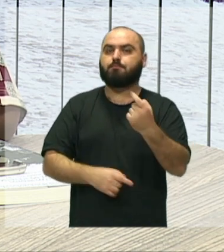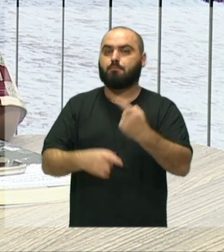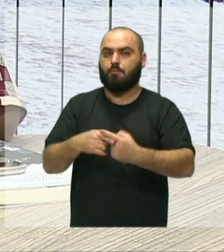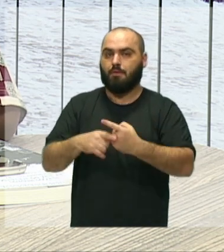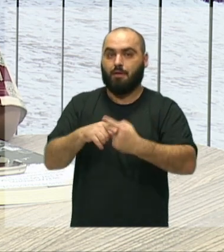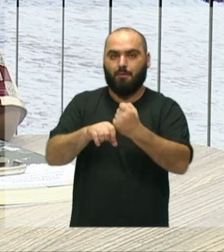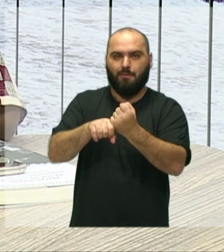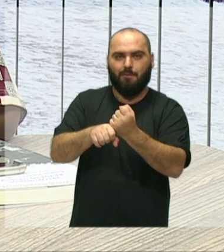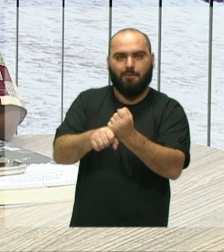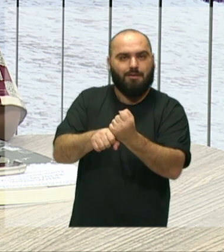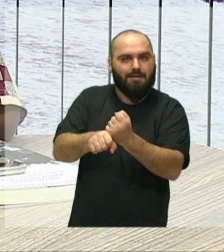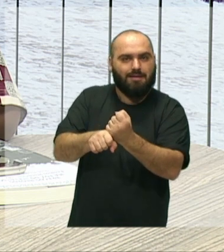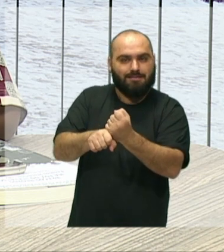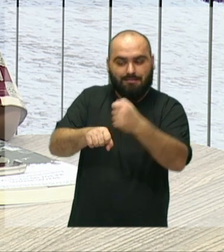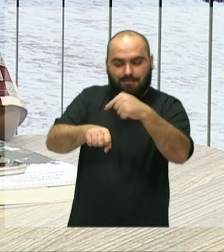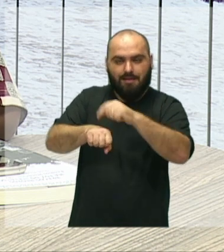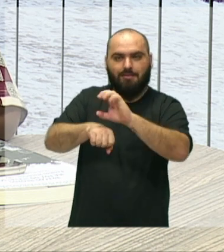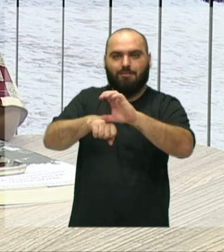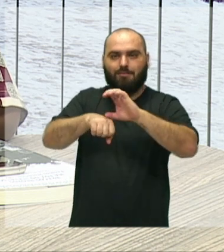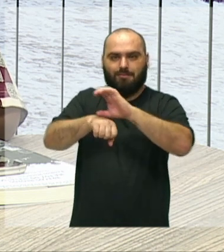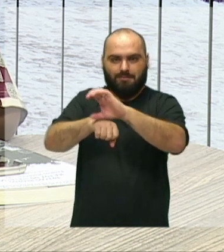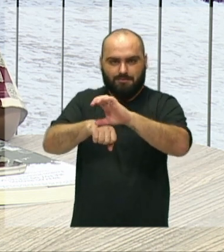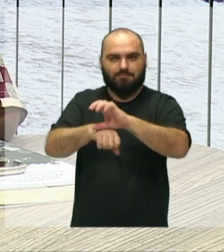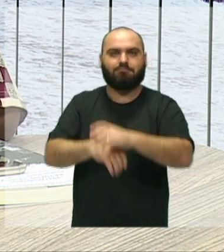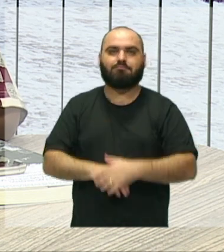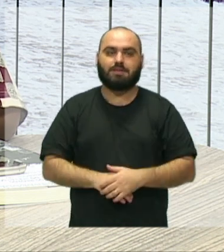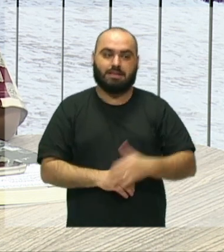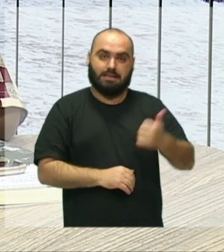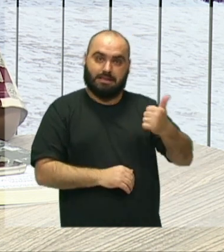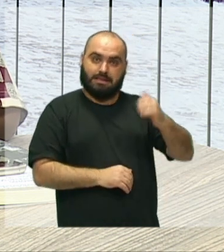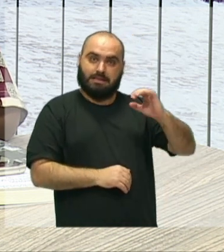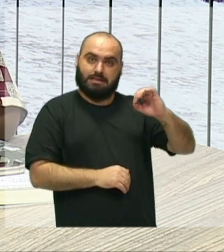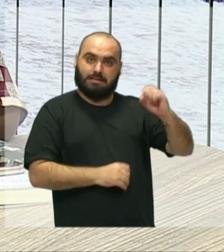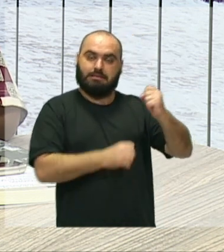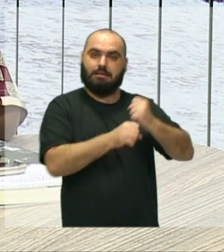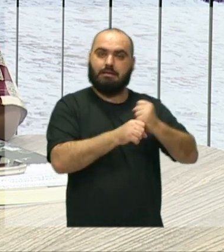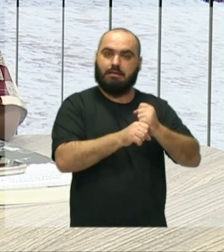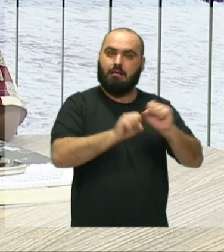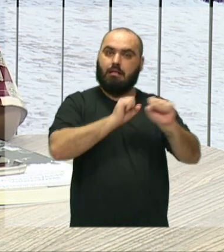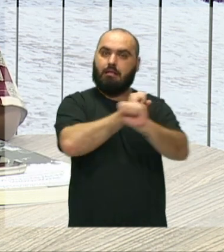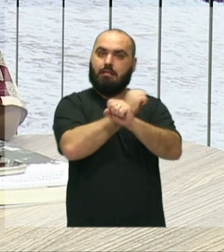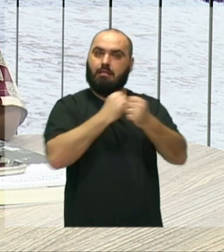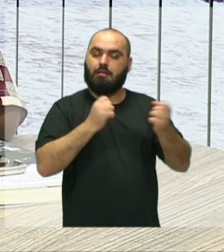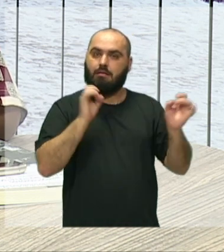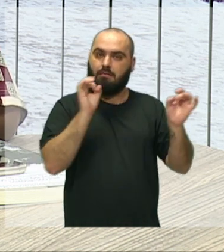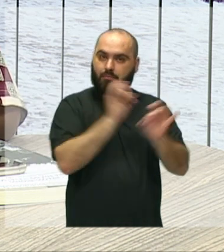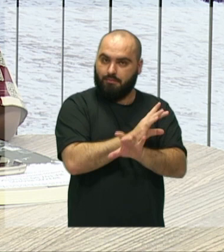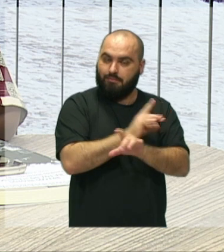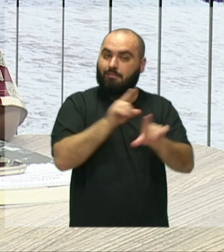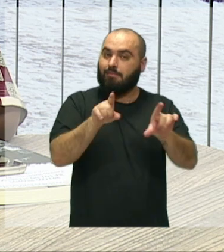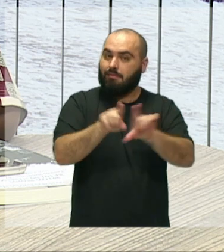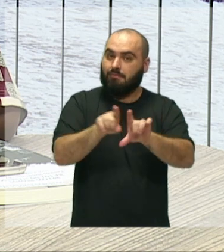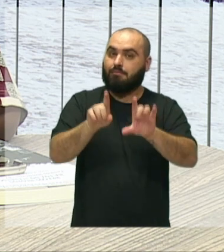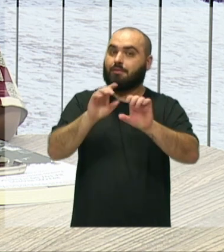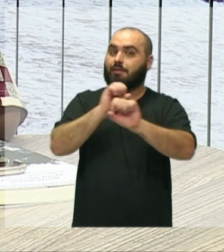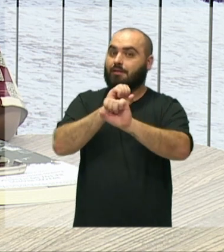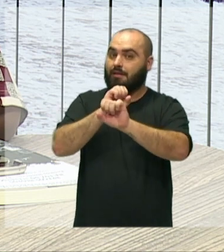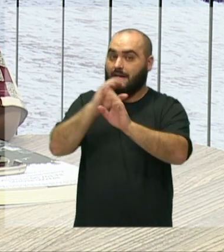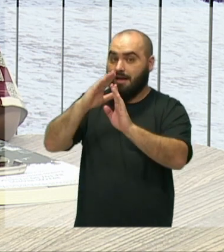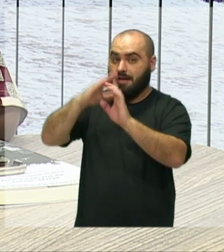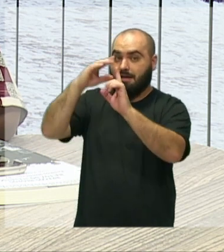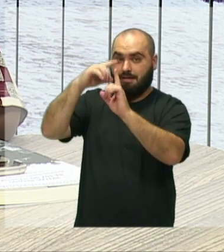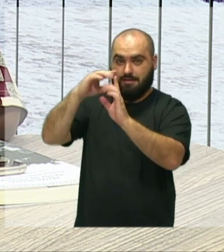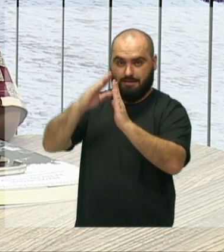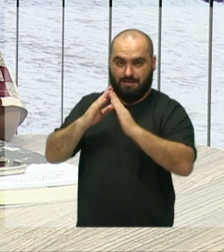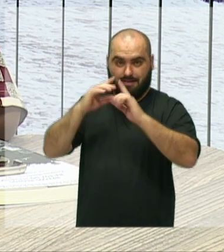da Constituição, foi o ano do centenário da abolição, e a Igreja Católica, na época, fez uma